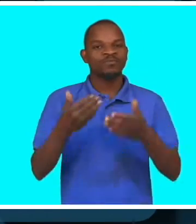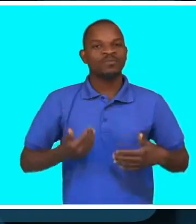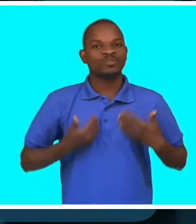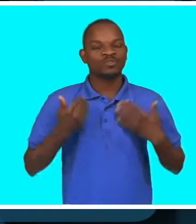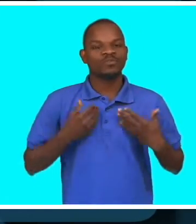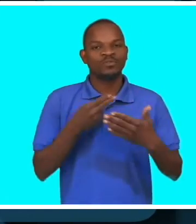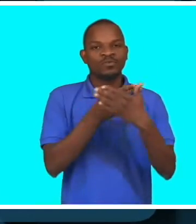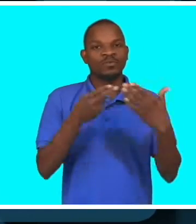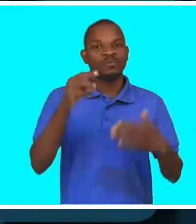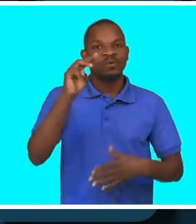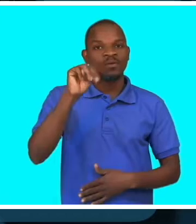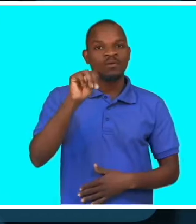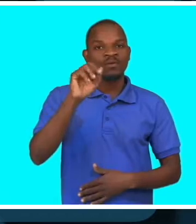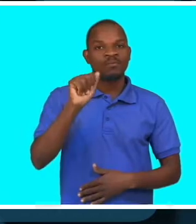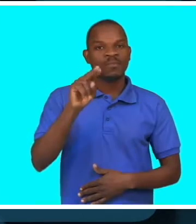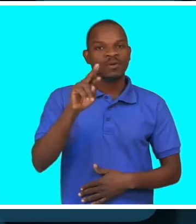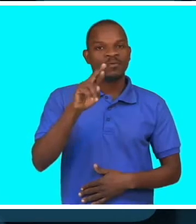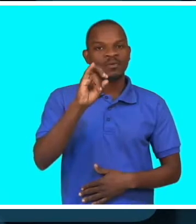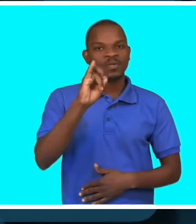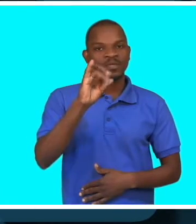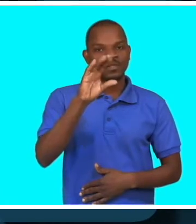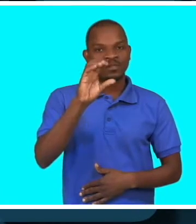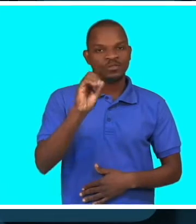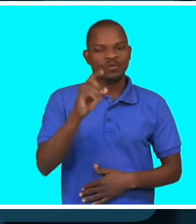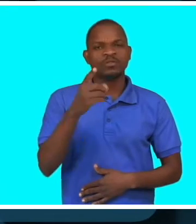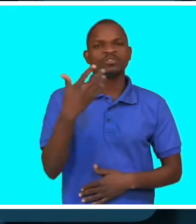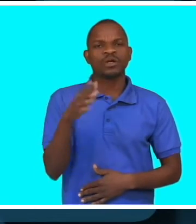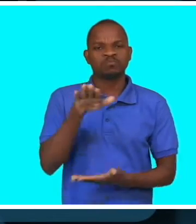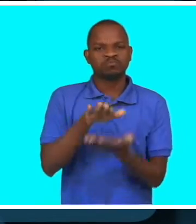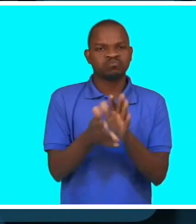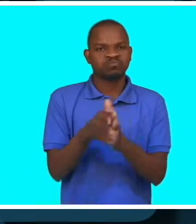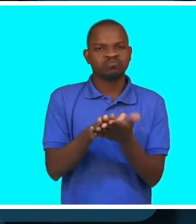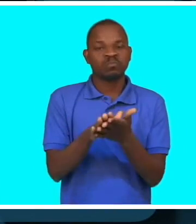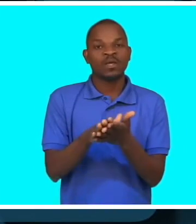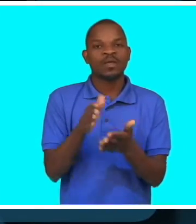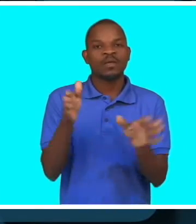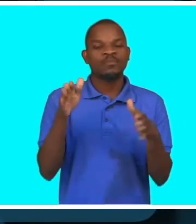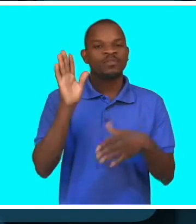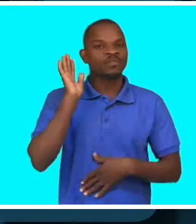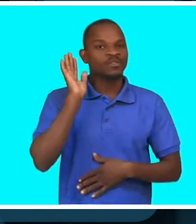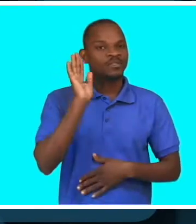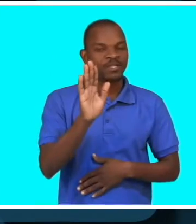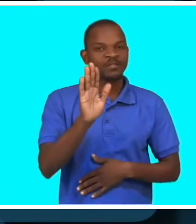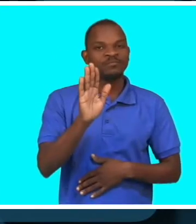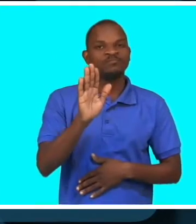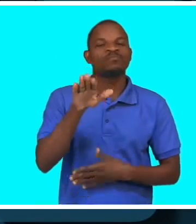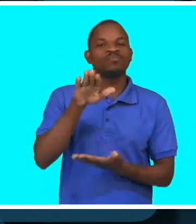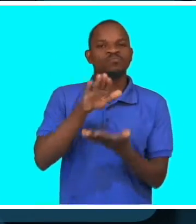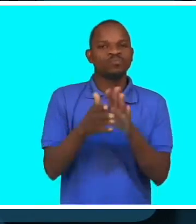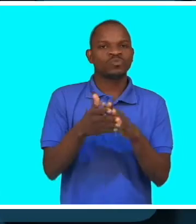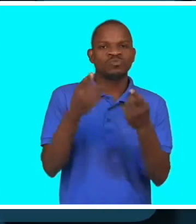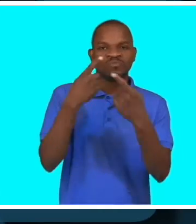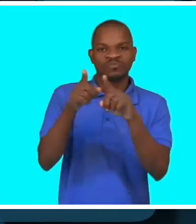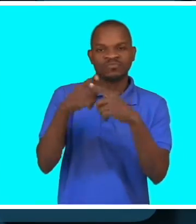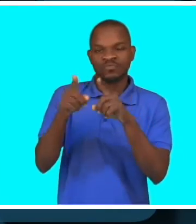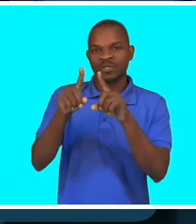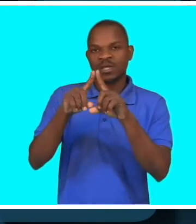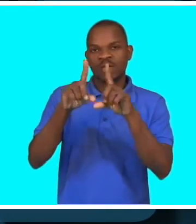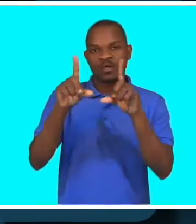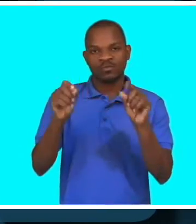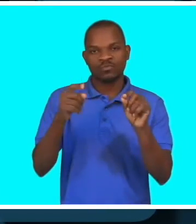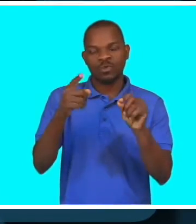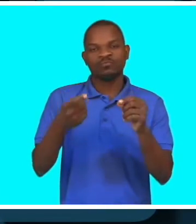Maurício, que ele criou a sua empresa, chama-se Maurício Produções. Que vamos falar